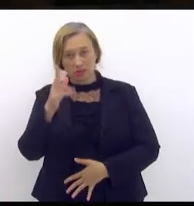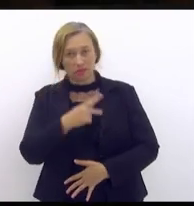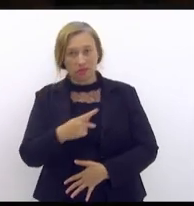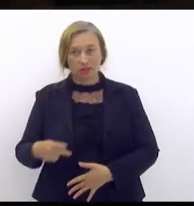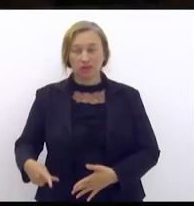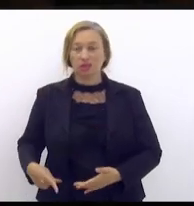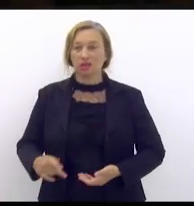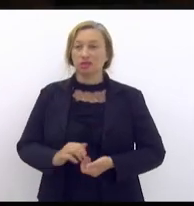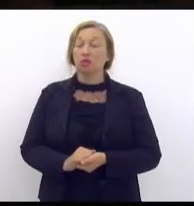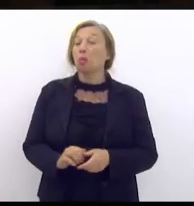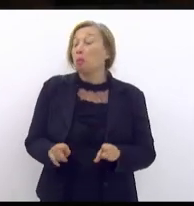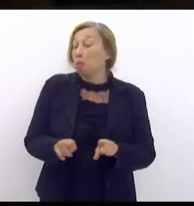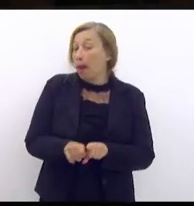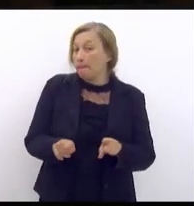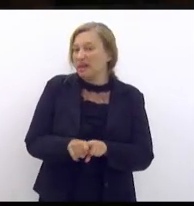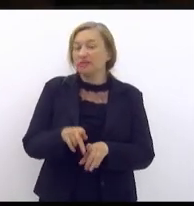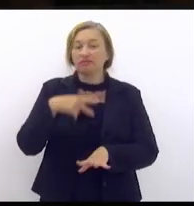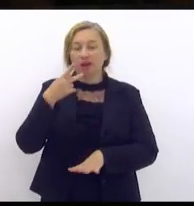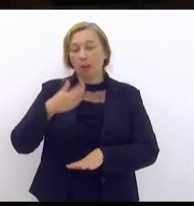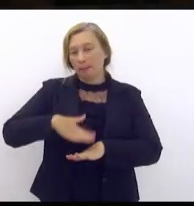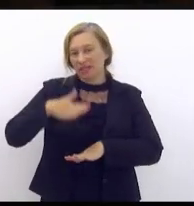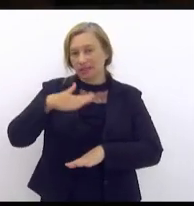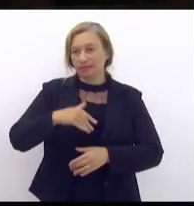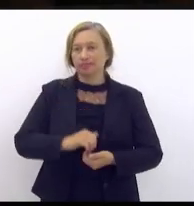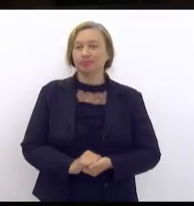presidente, também diria mais.